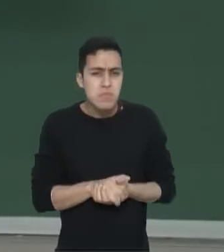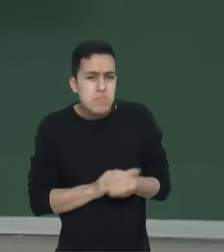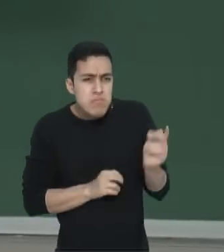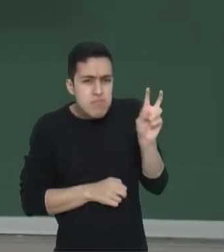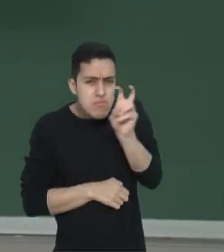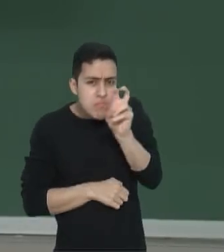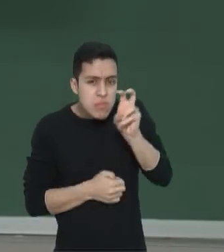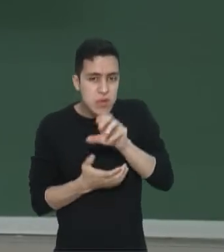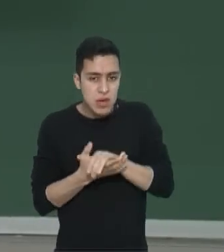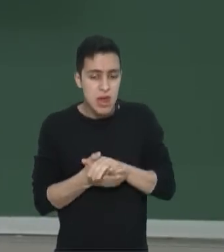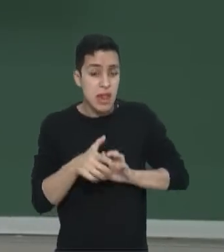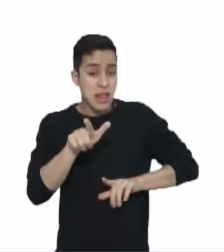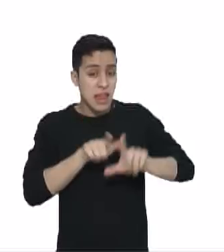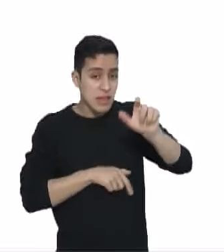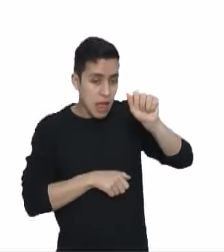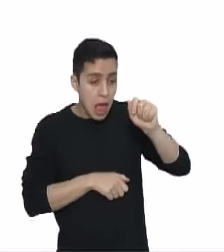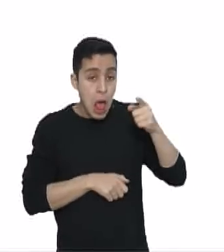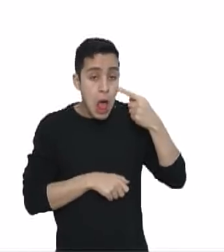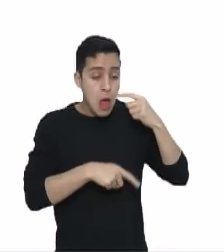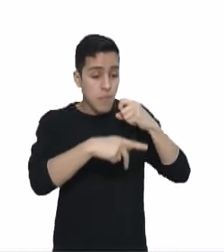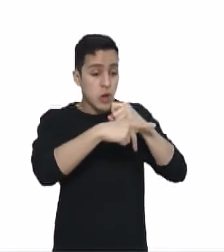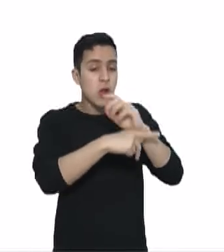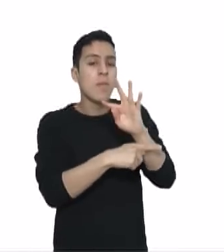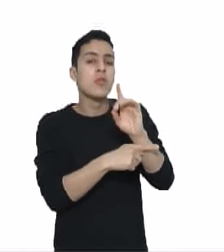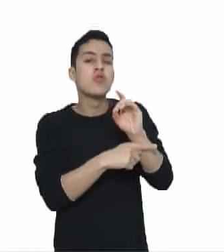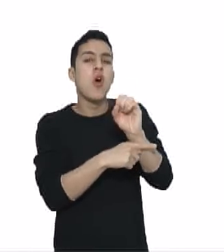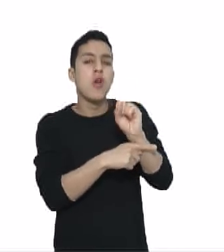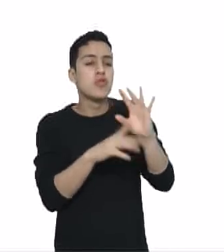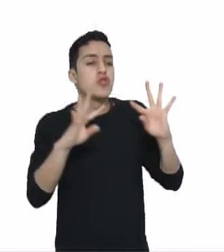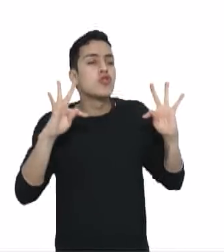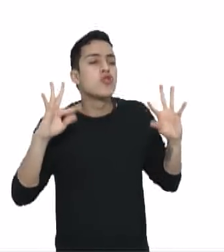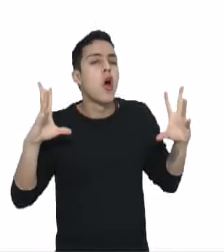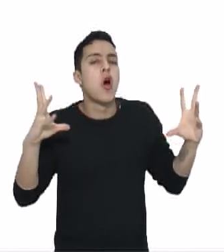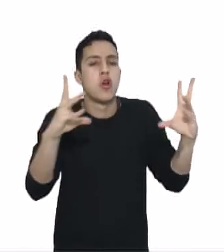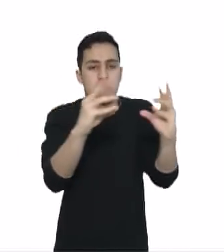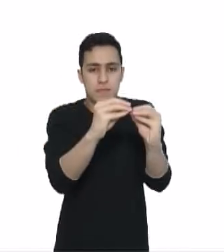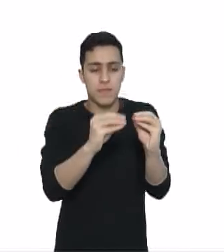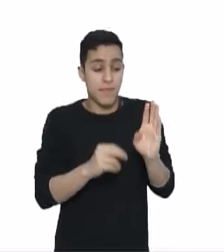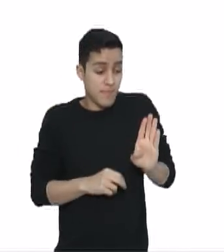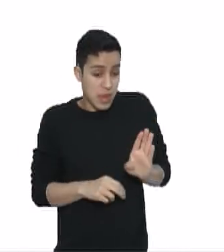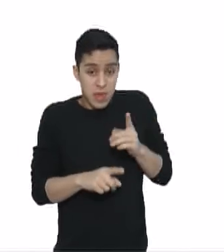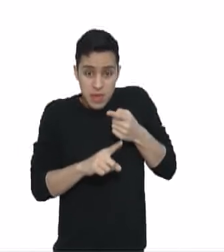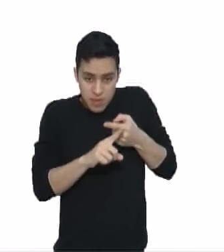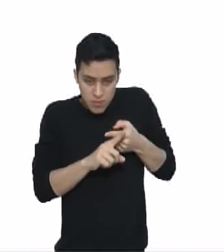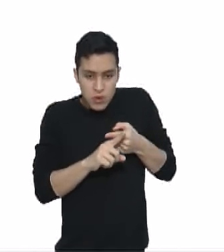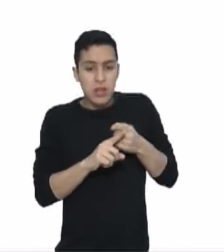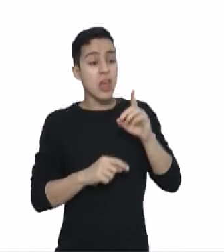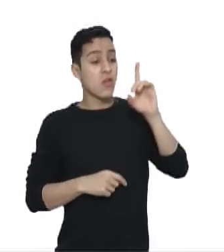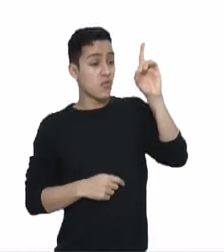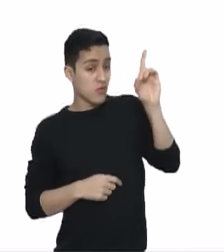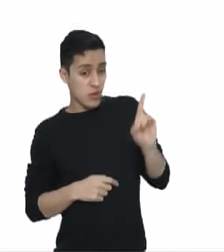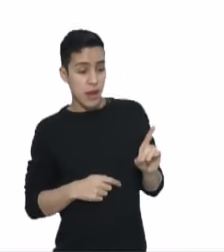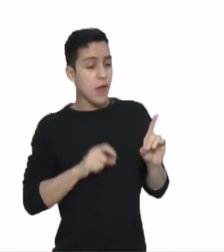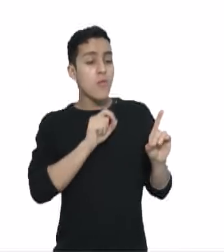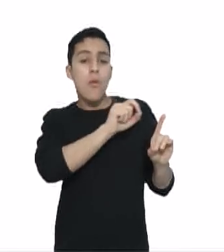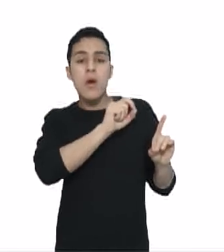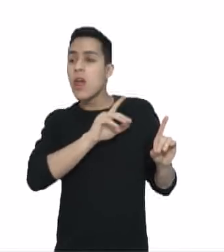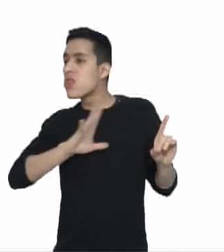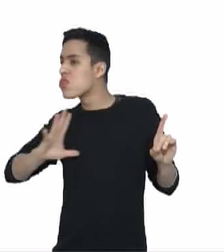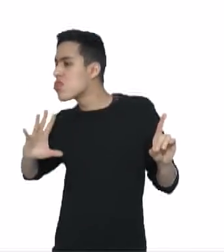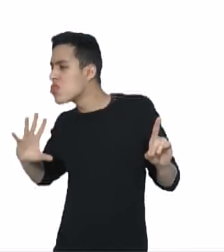5. Letra A, o pronome todos. Letra B, porque é direito de acesso a toda